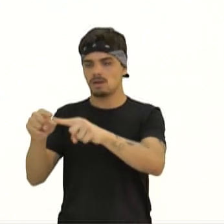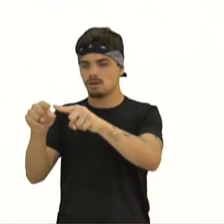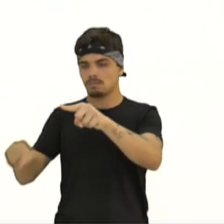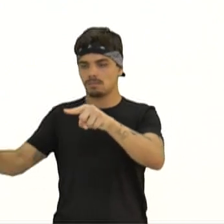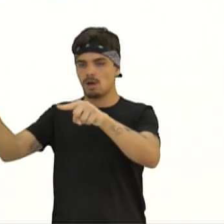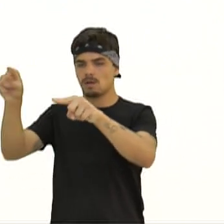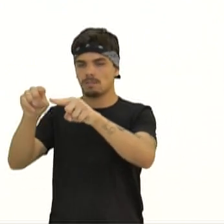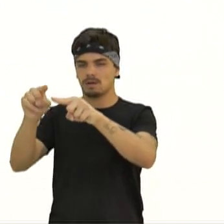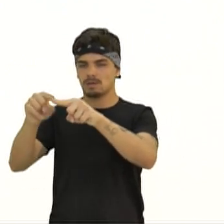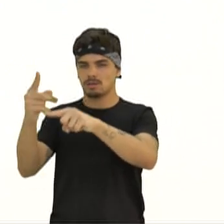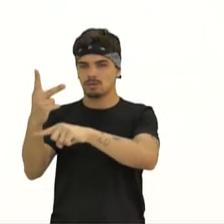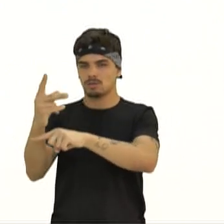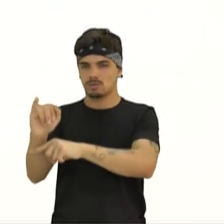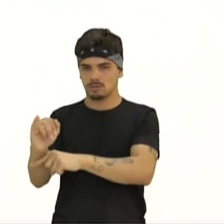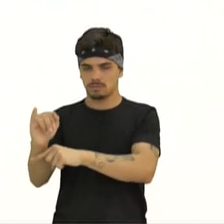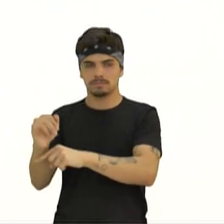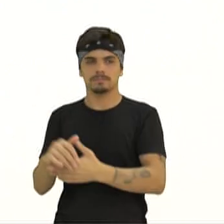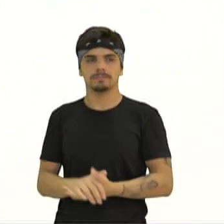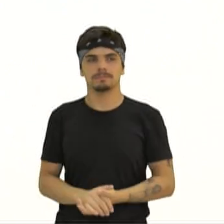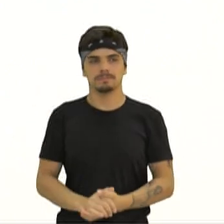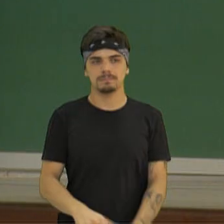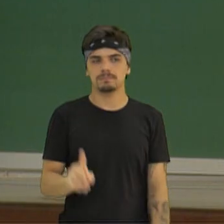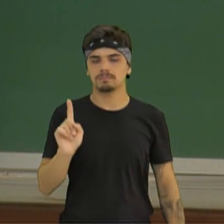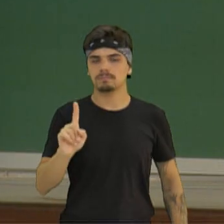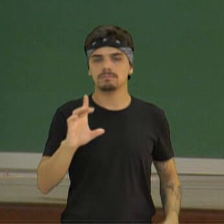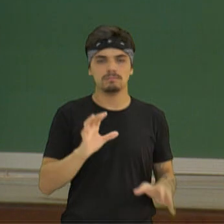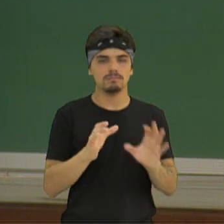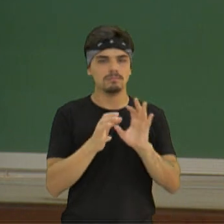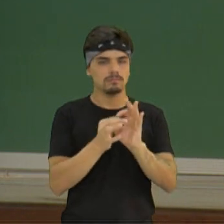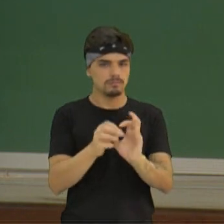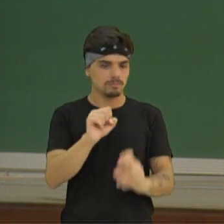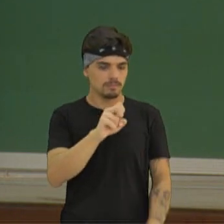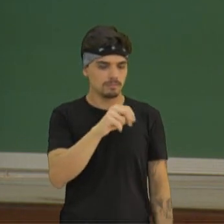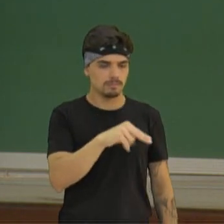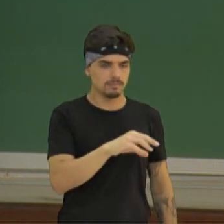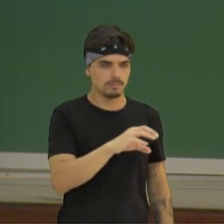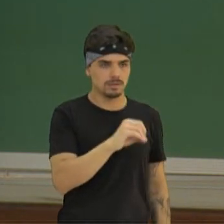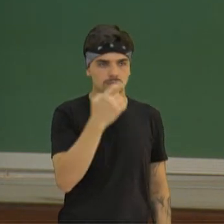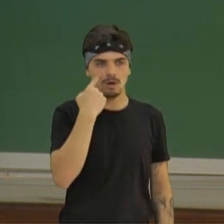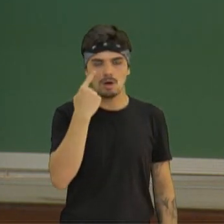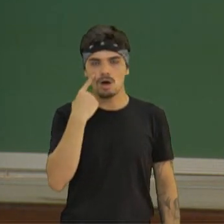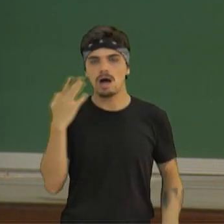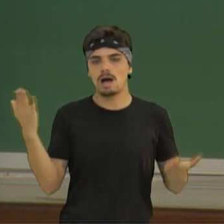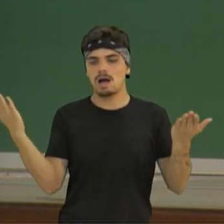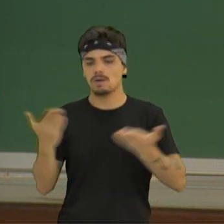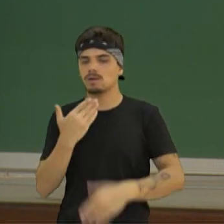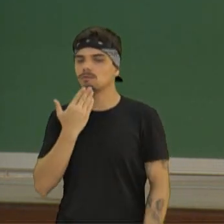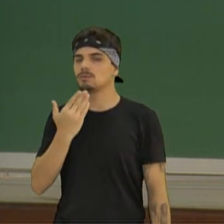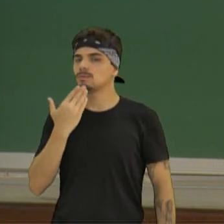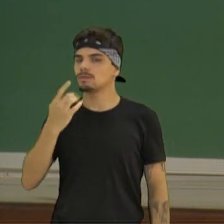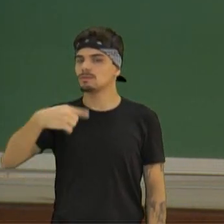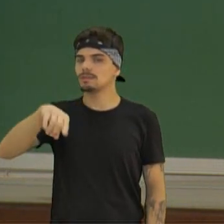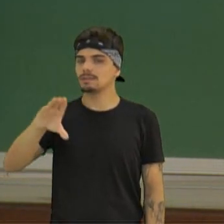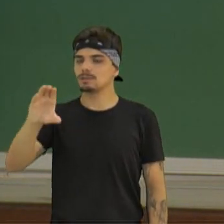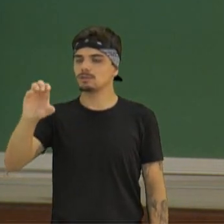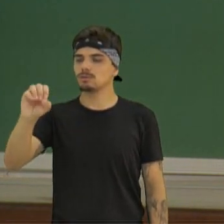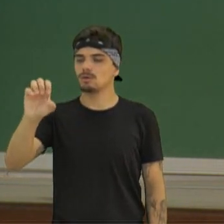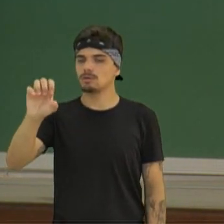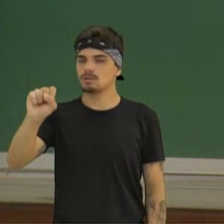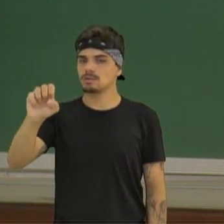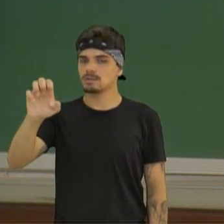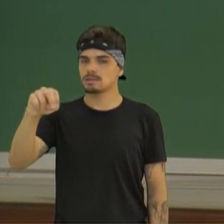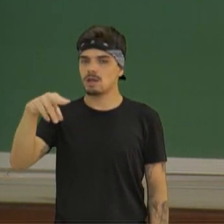né? Determine cosseno. Então, naquela atividade, eu pedi seno e agora eu estou pedindo cosseno.